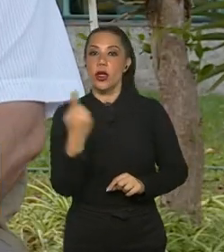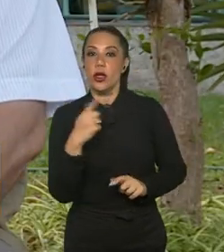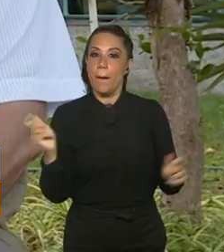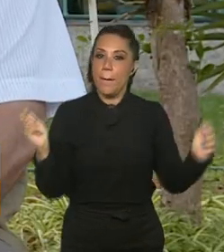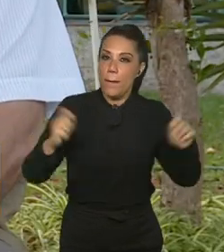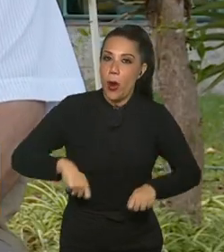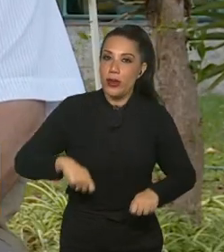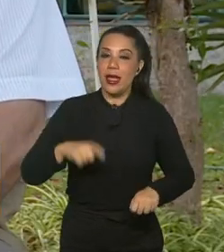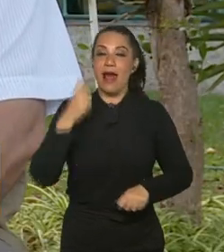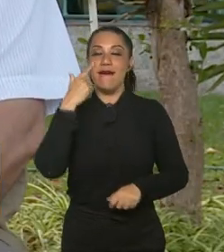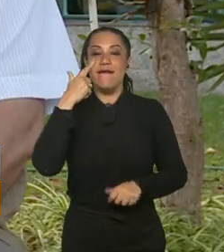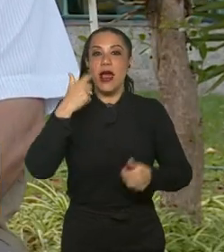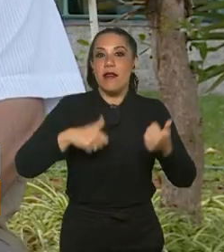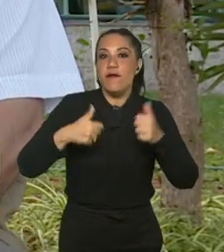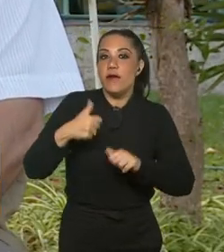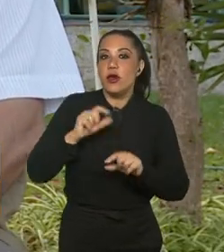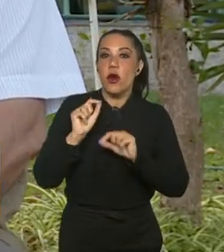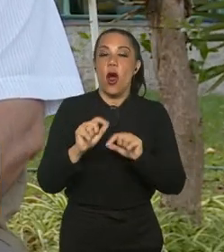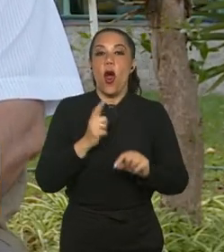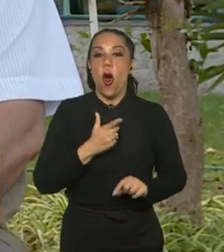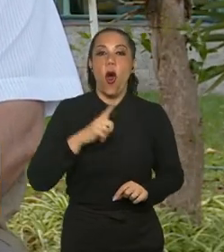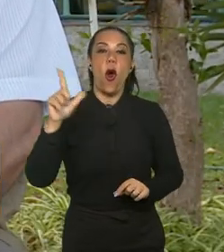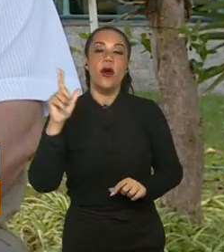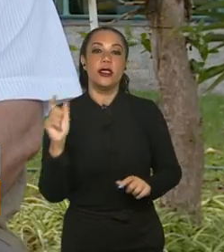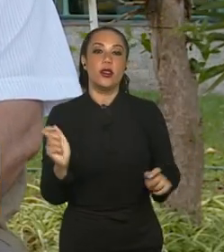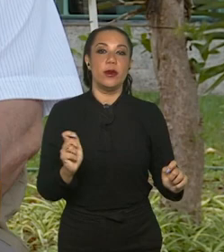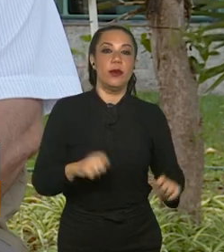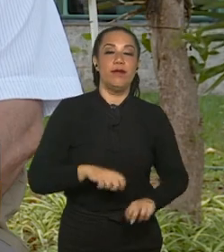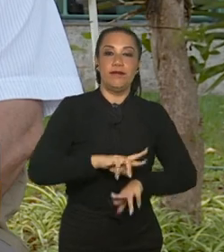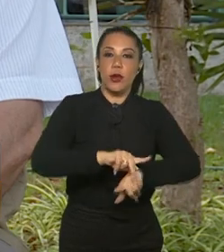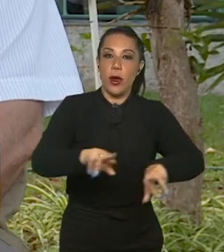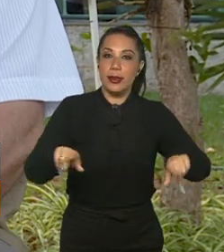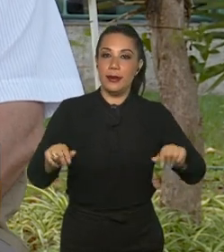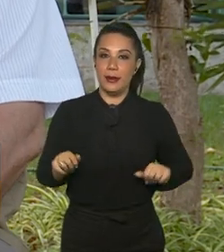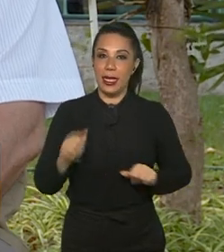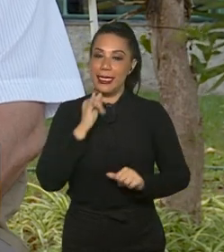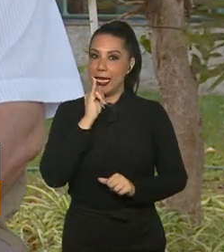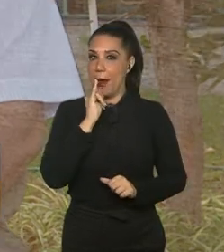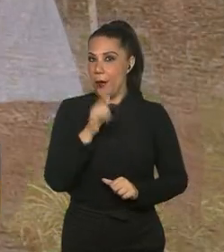poder verificar outras possibilidades, né? O